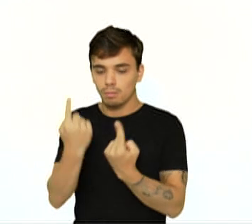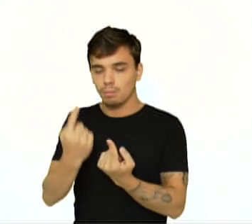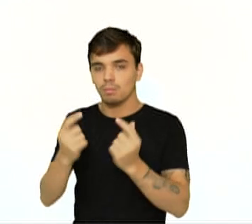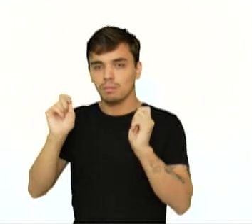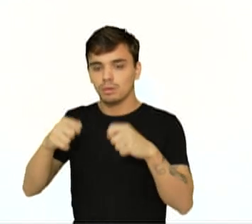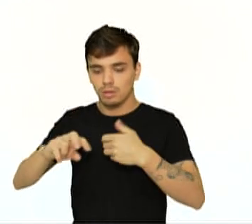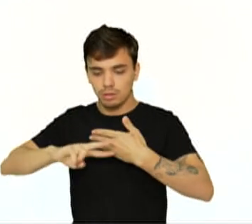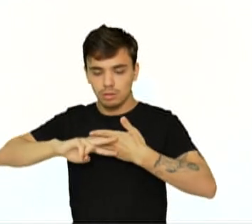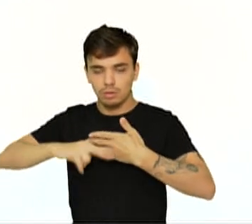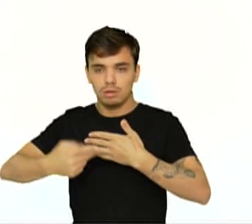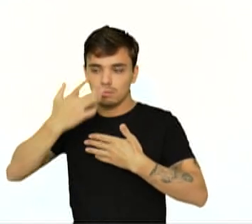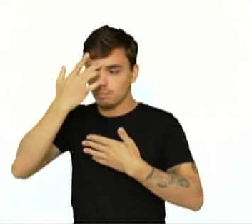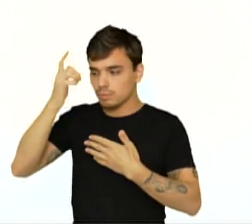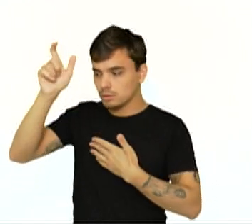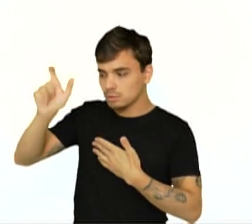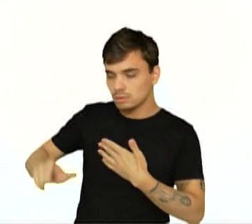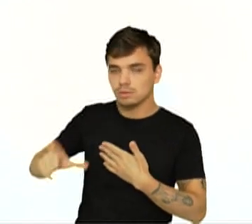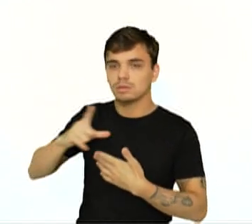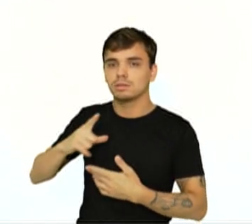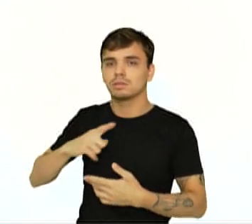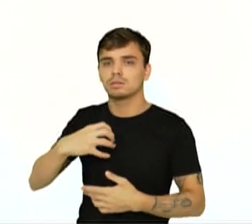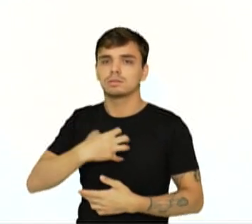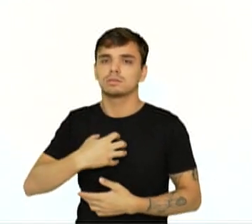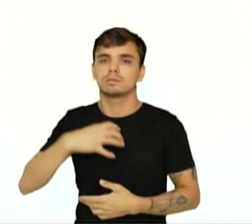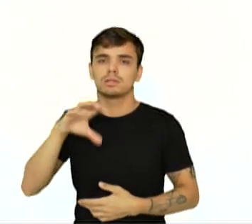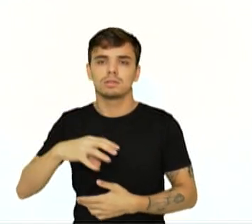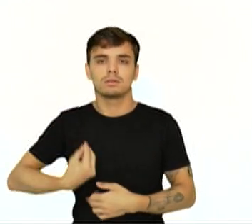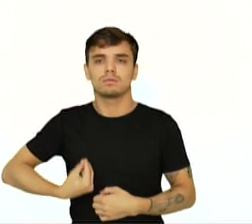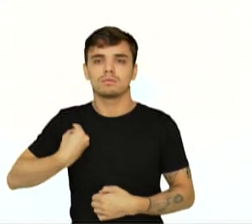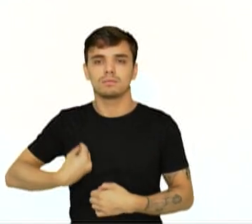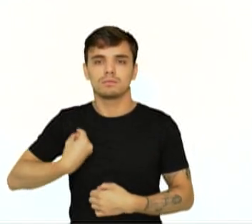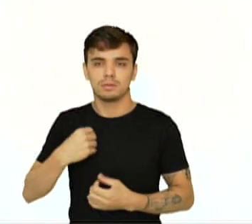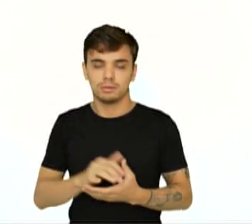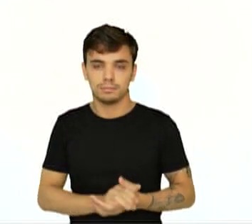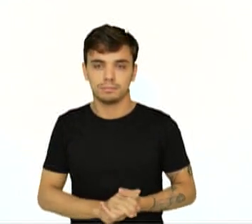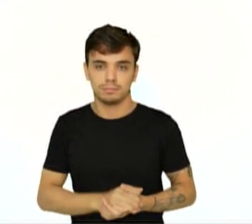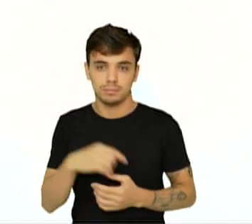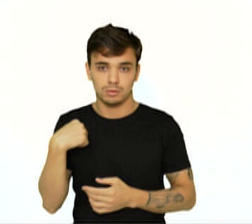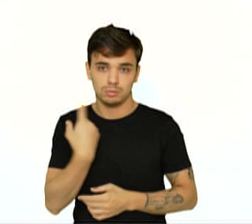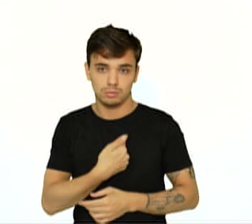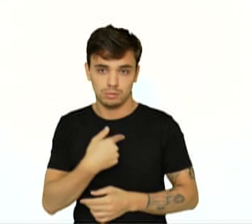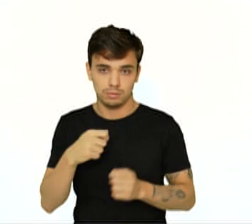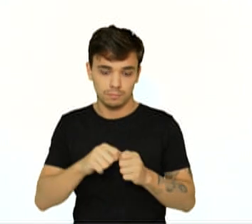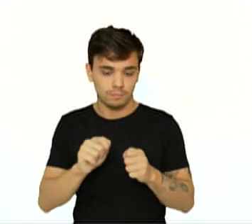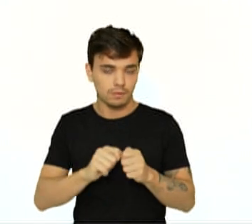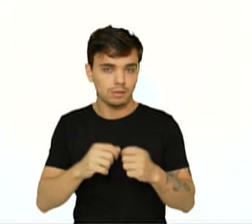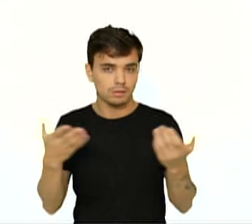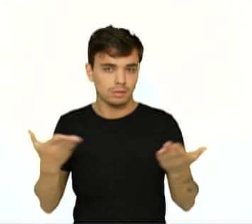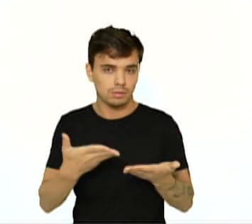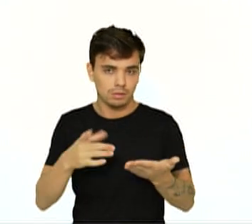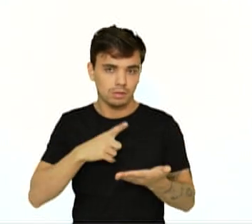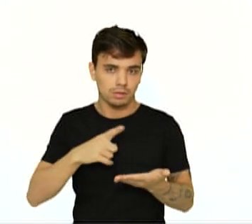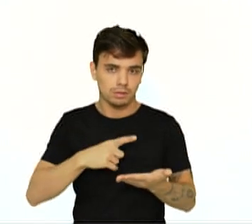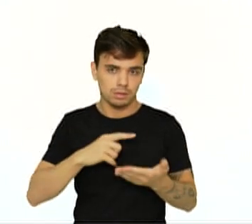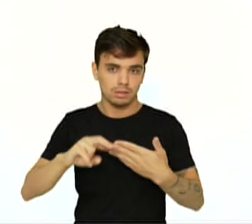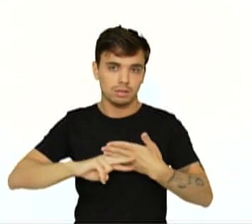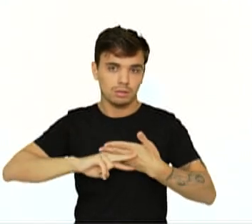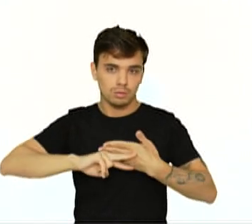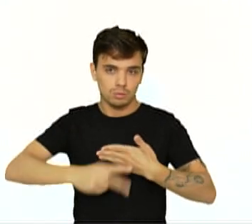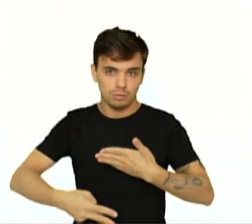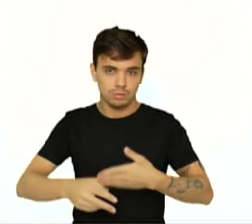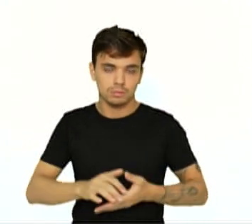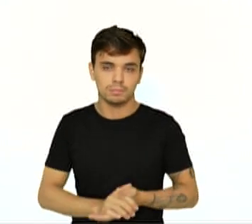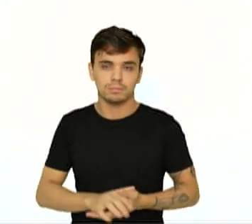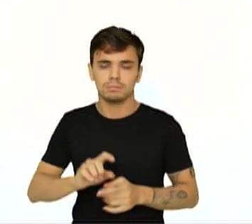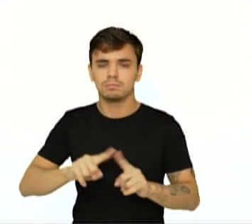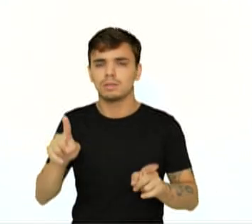para alguém com este estilo de vida? Né? Todas as nossas ações, né, têm as consequências. Para